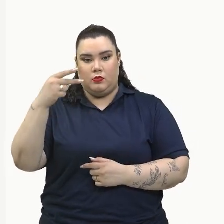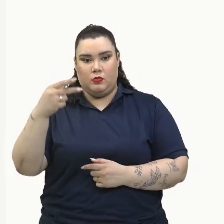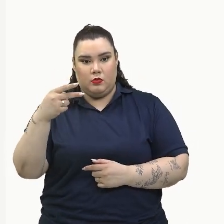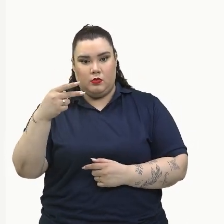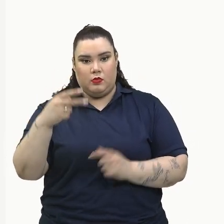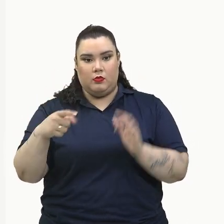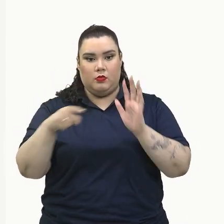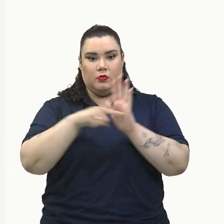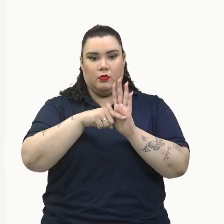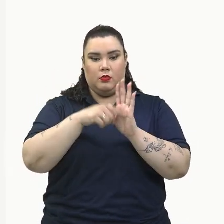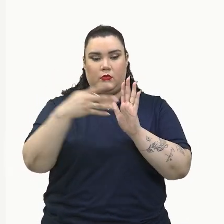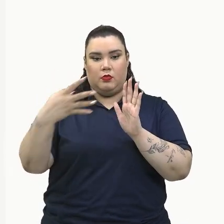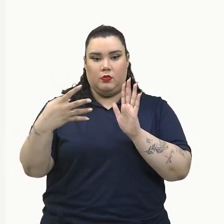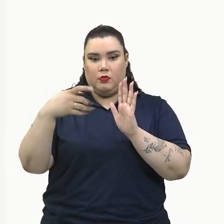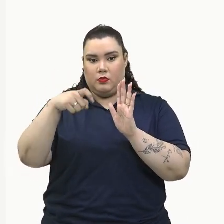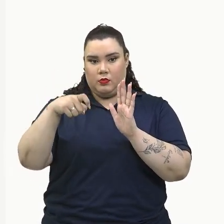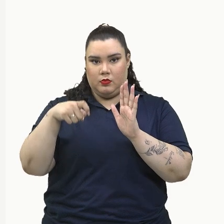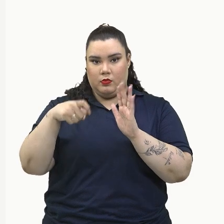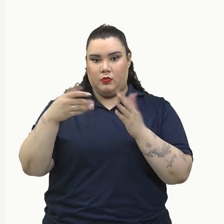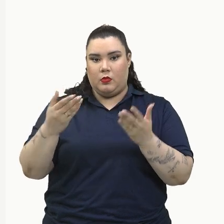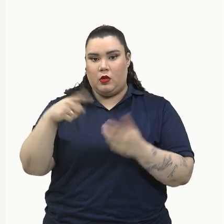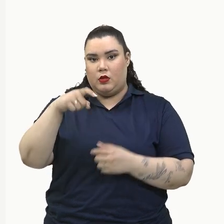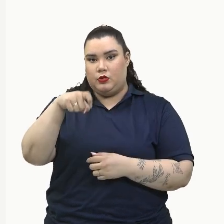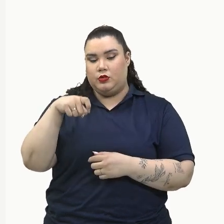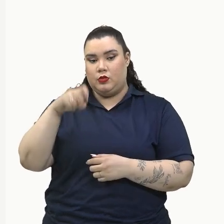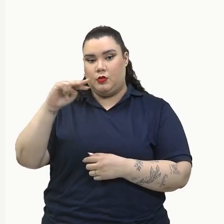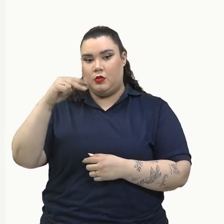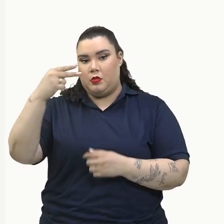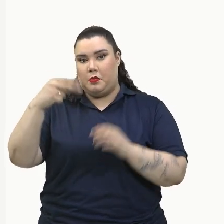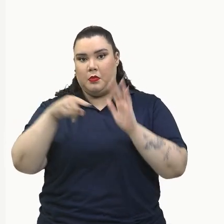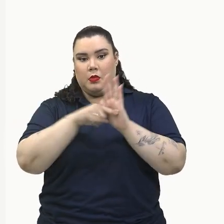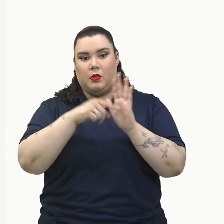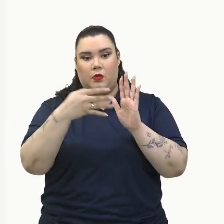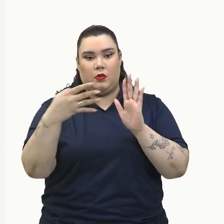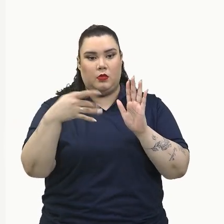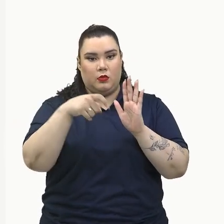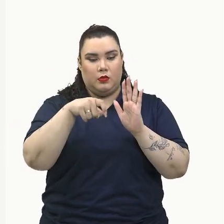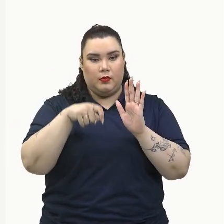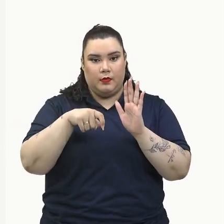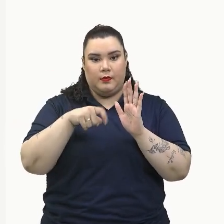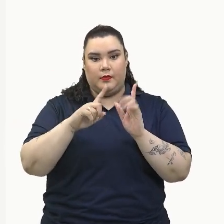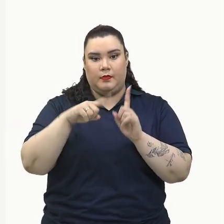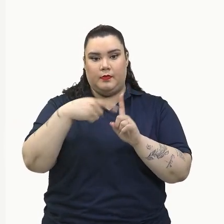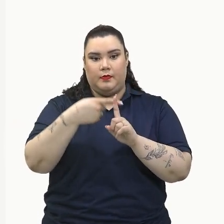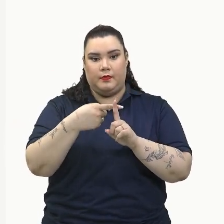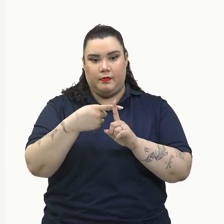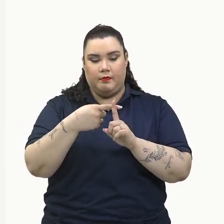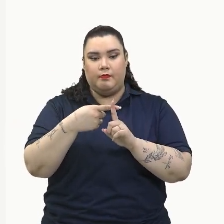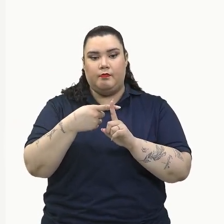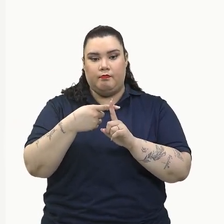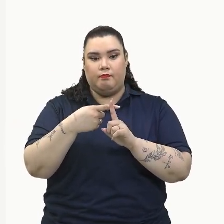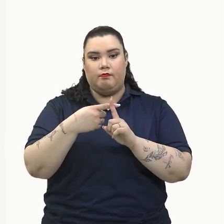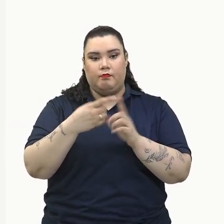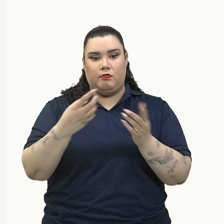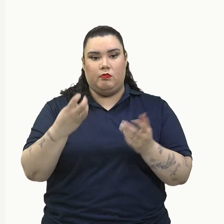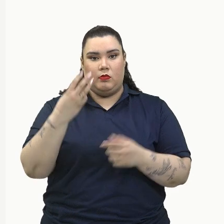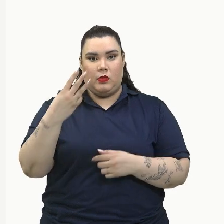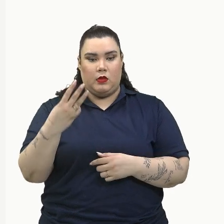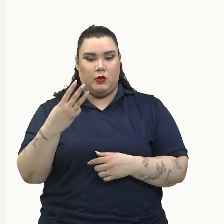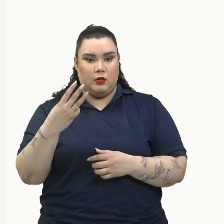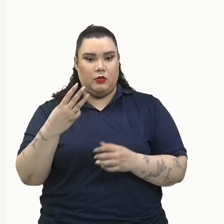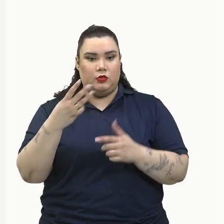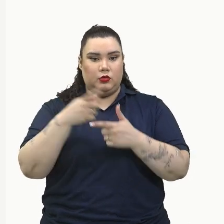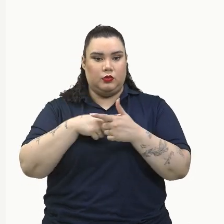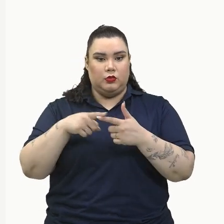menos 4x, né? Porque 12 dividido por 3 vai dar 4, mais 3 dividido por 3, 9. Pronto,